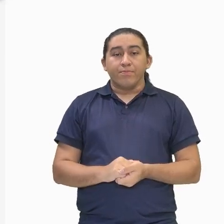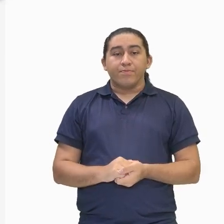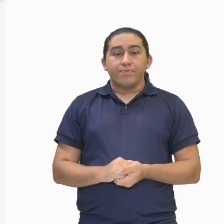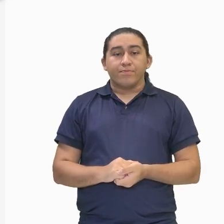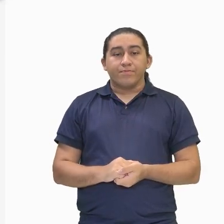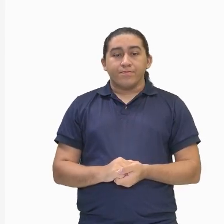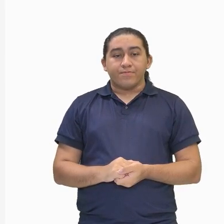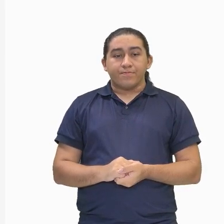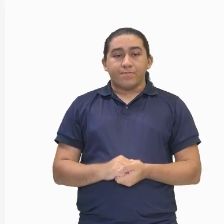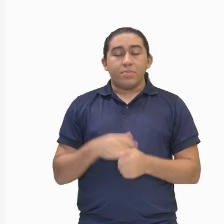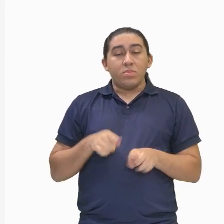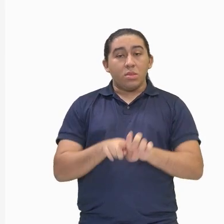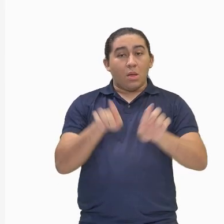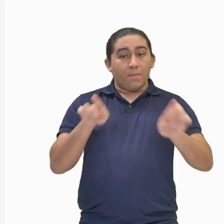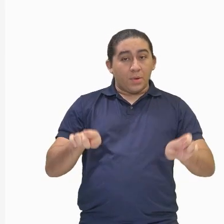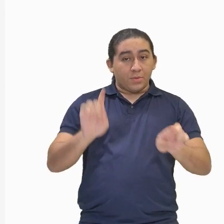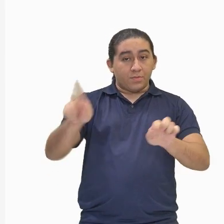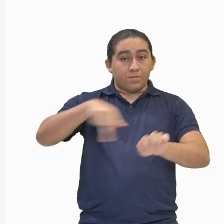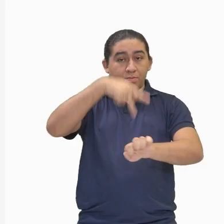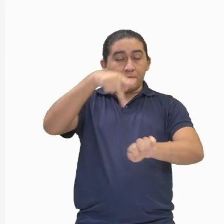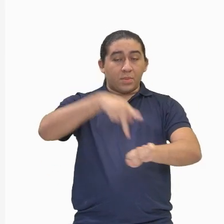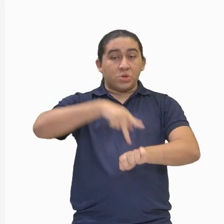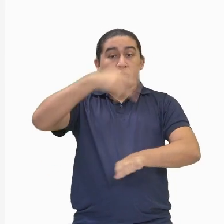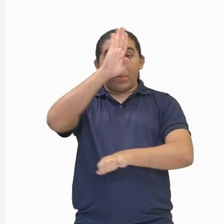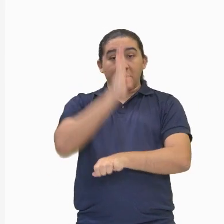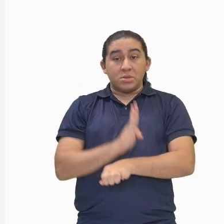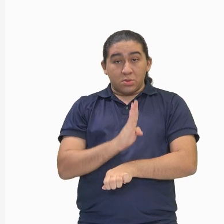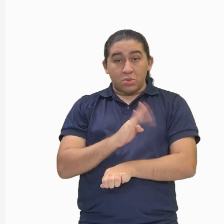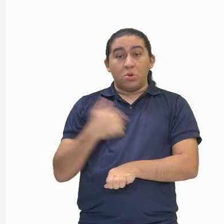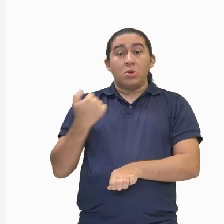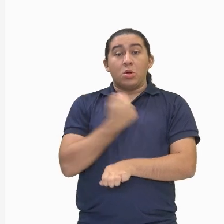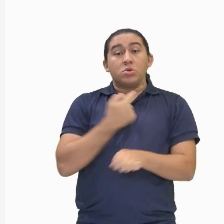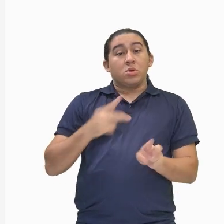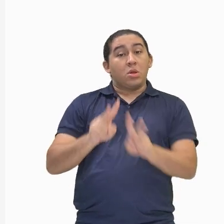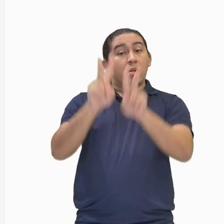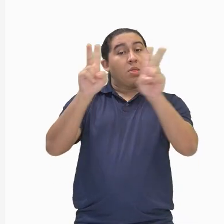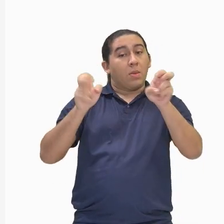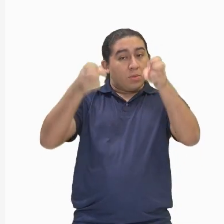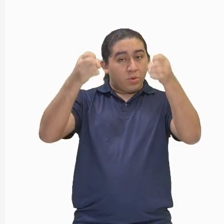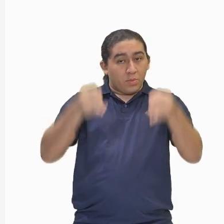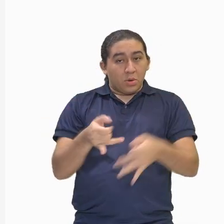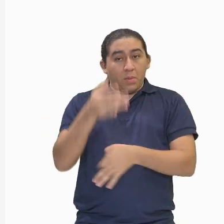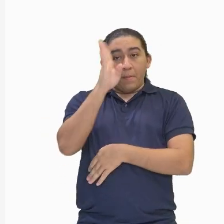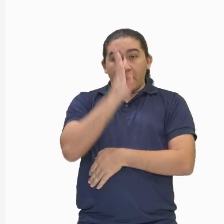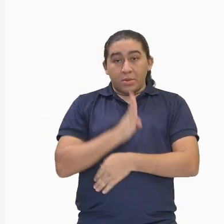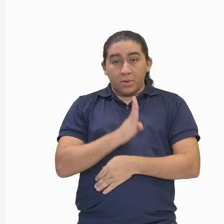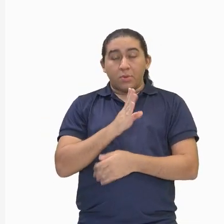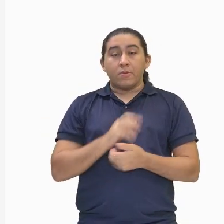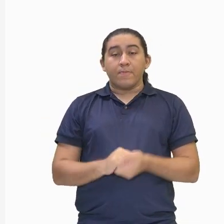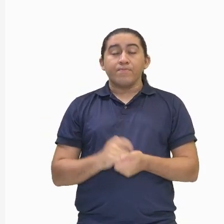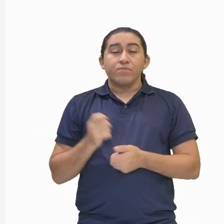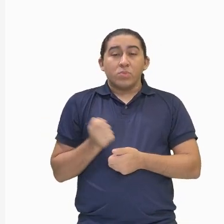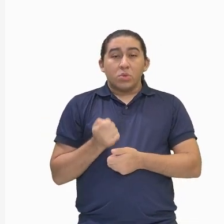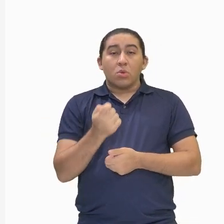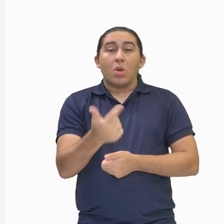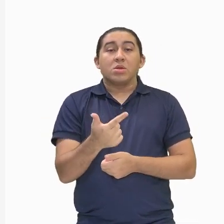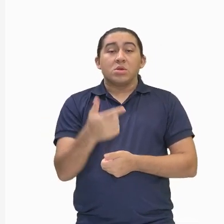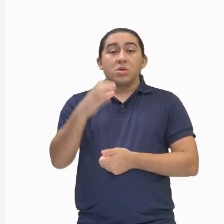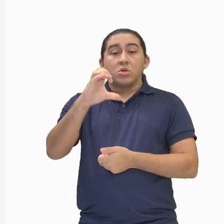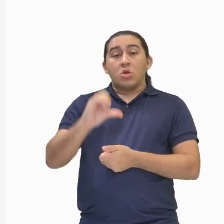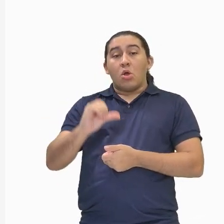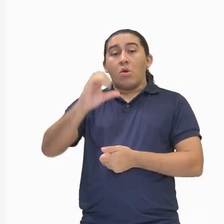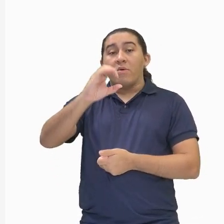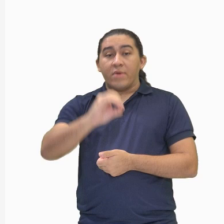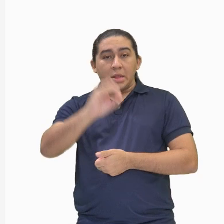país aqui, no Brasil, a gente vai falar aqui do nosso país. quase 90%, veja só, é